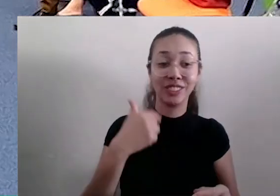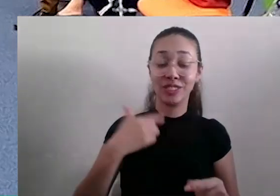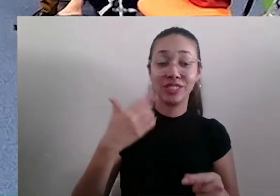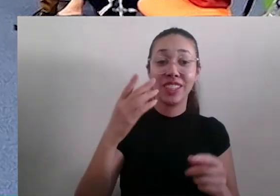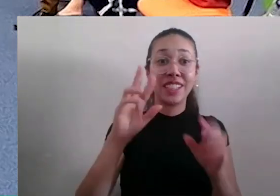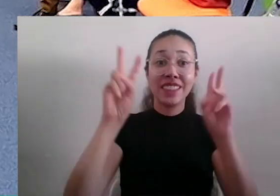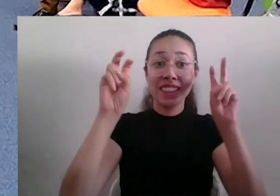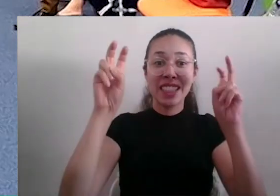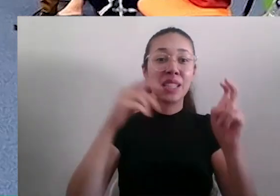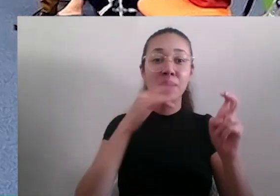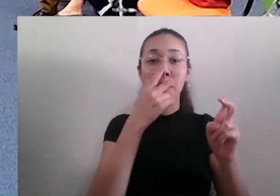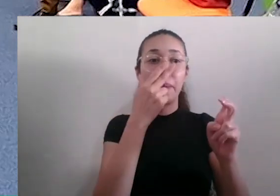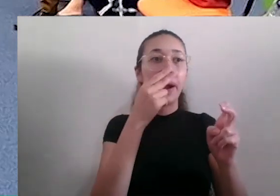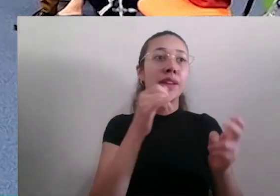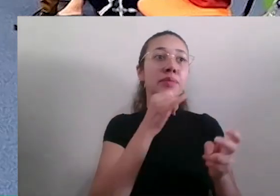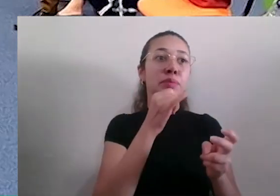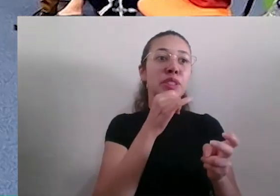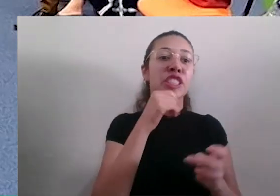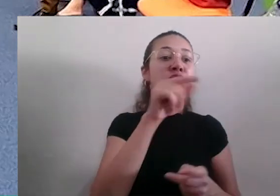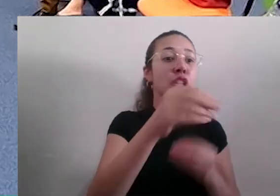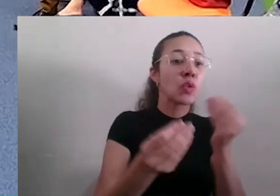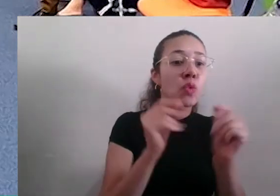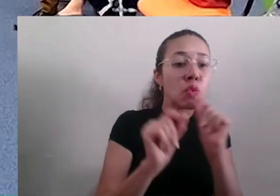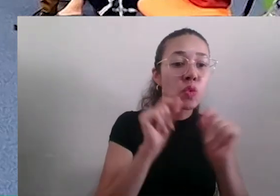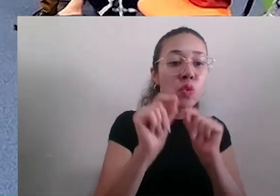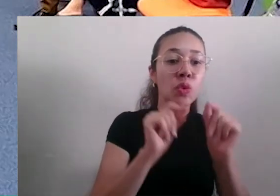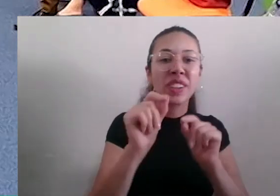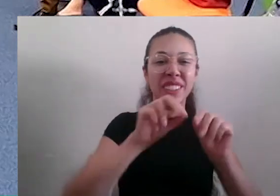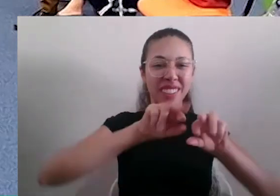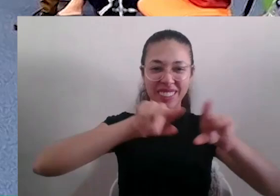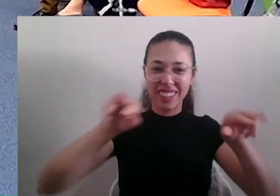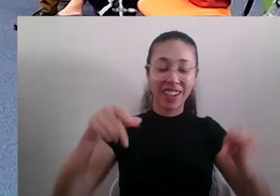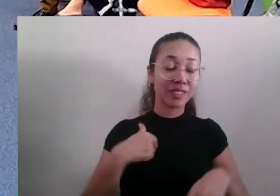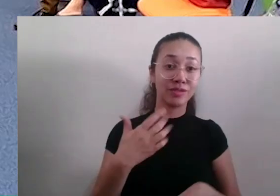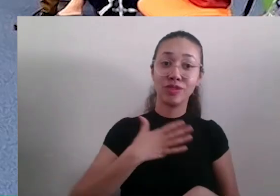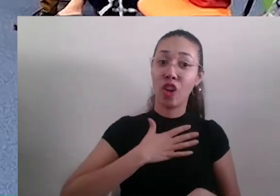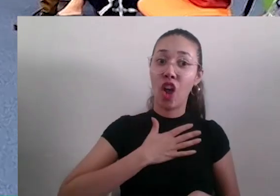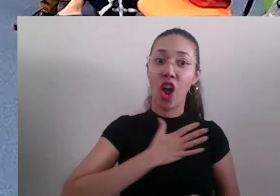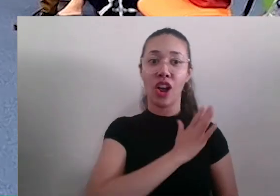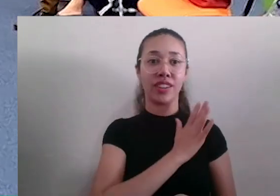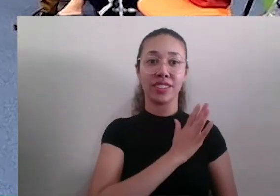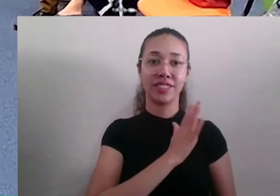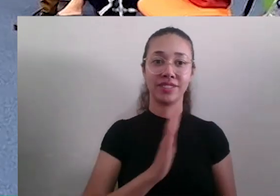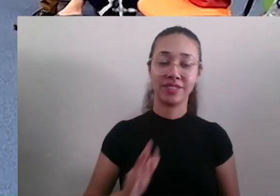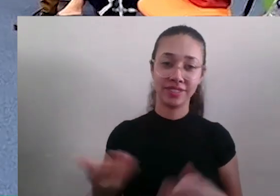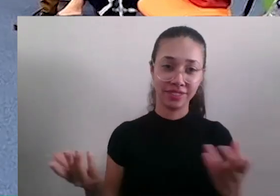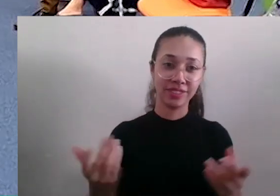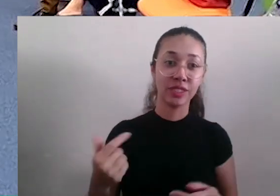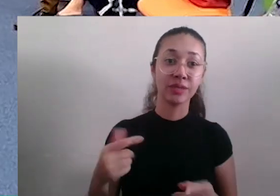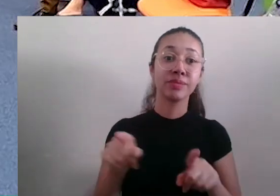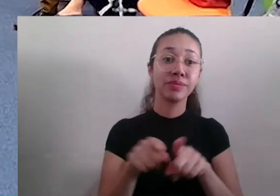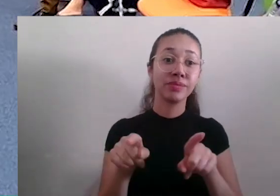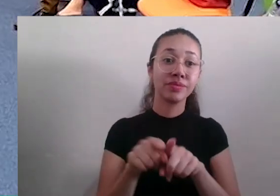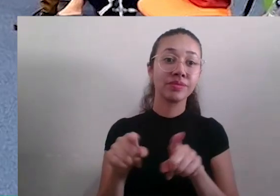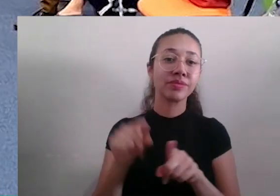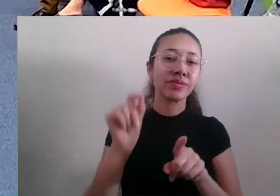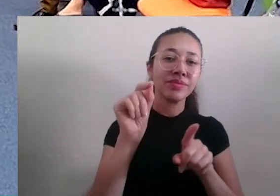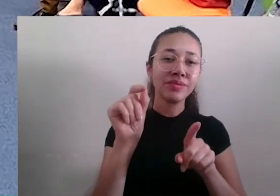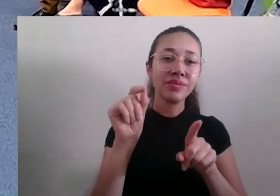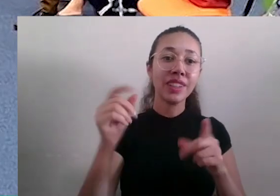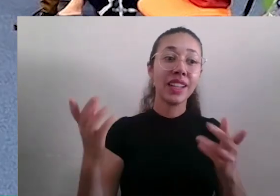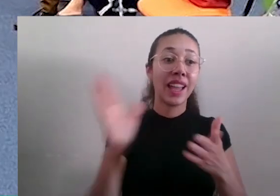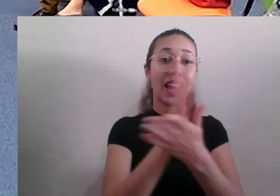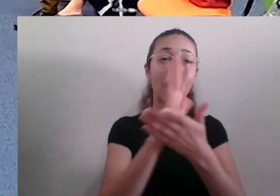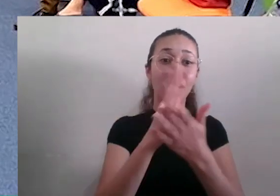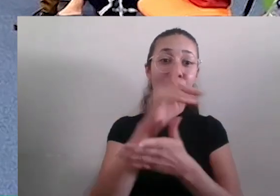exploração do do crime da coisa gráfica eu acho uma coisa horrível eh tão Especialmente quando as vítimas são